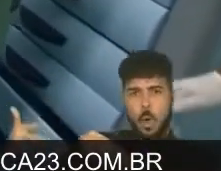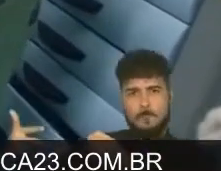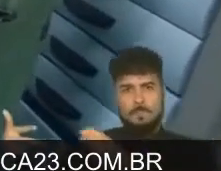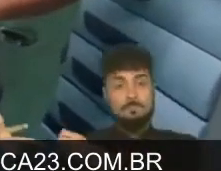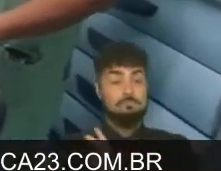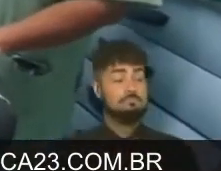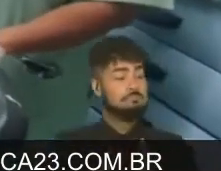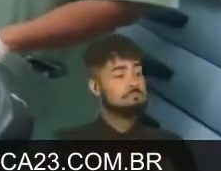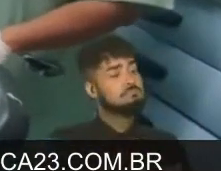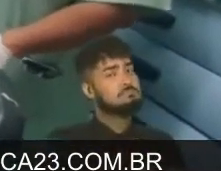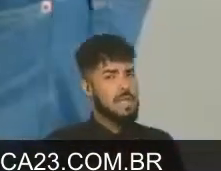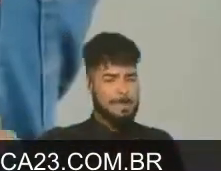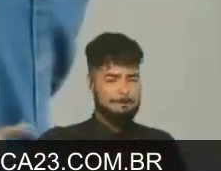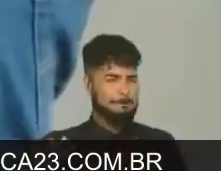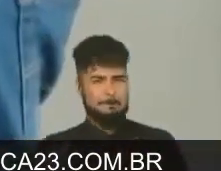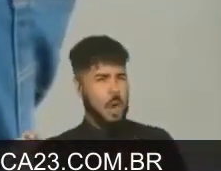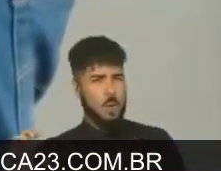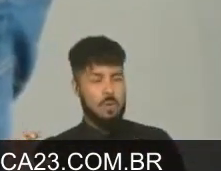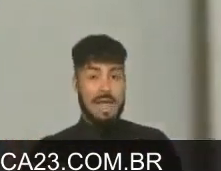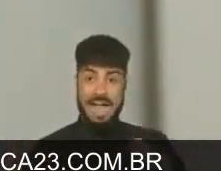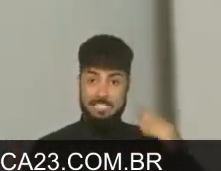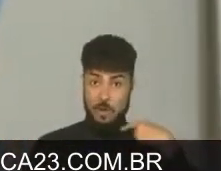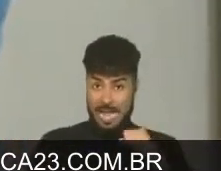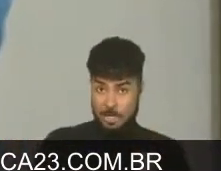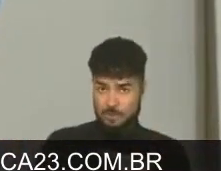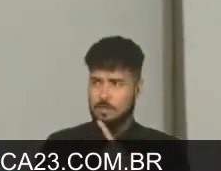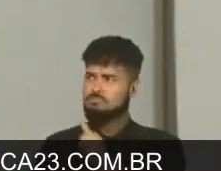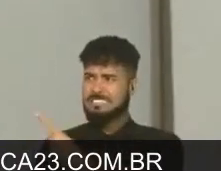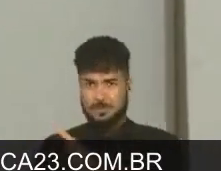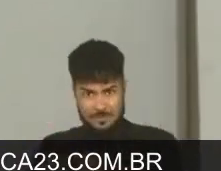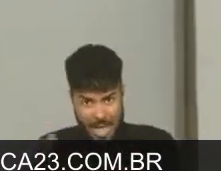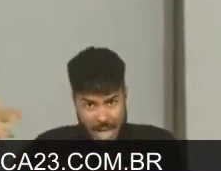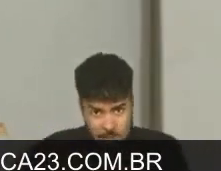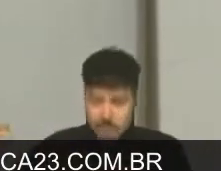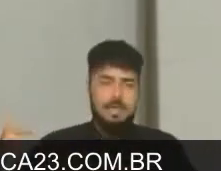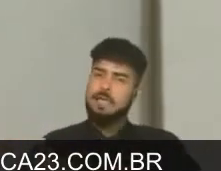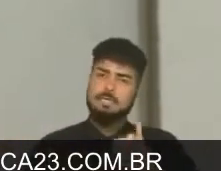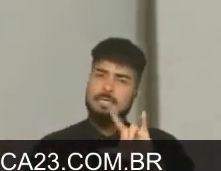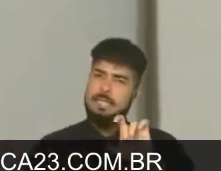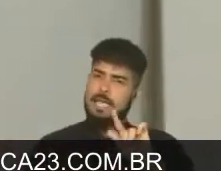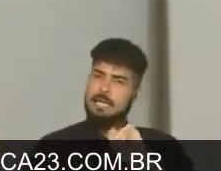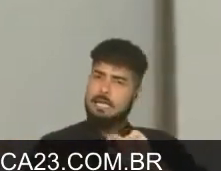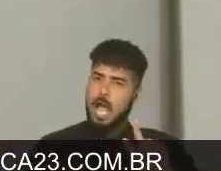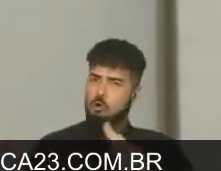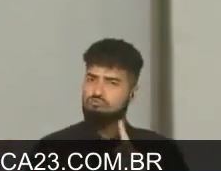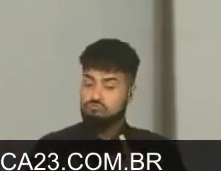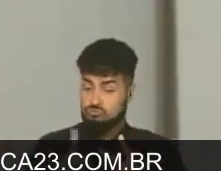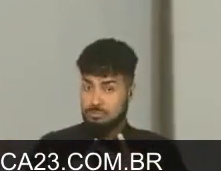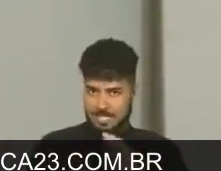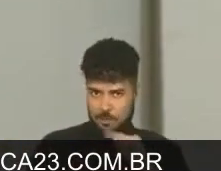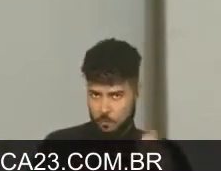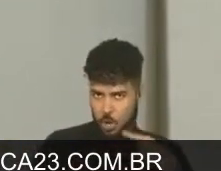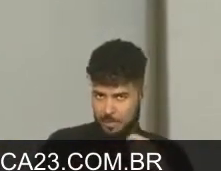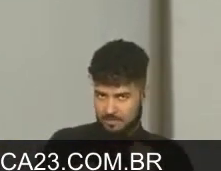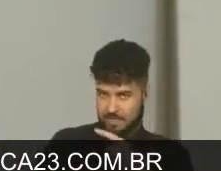teriam sido feitos por Giovanni. A defesa dele alega que a captação das imagens foi feita de forma ilegal. Outro argumento dos